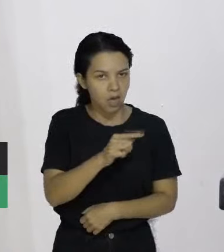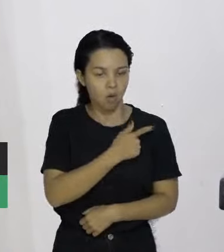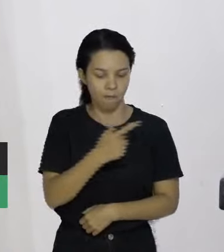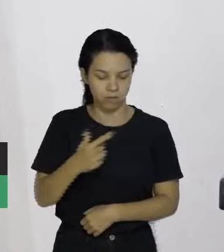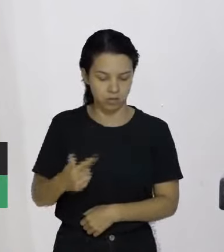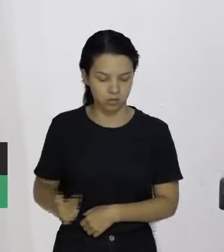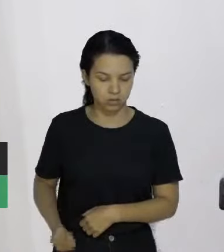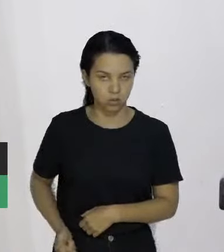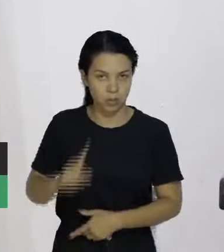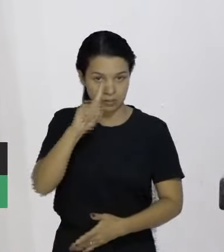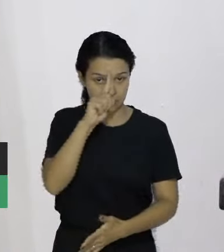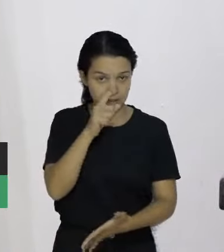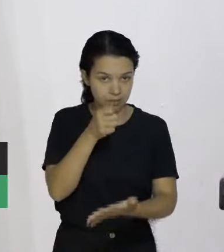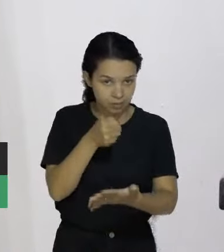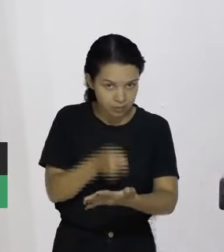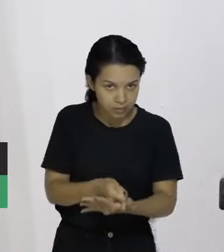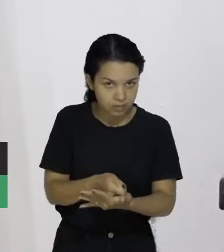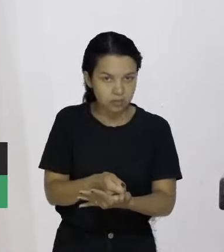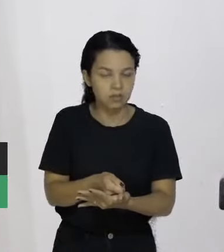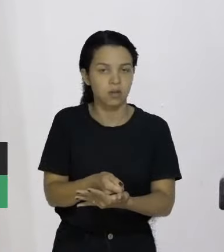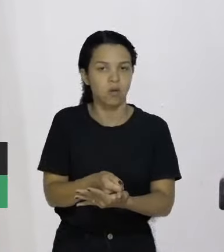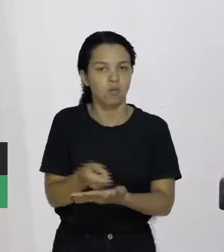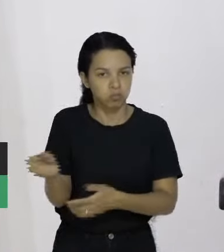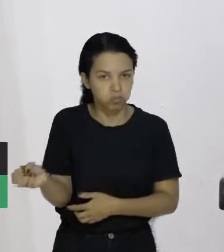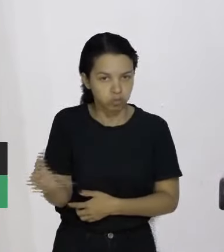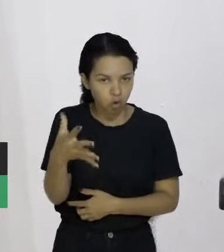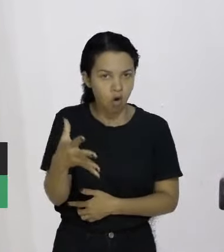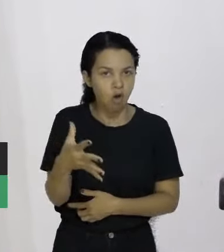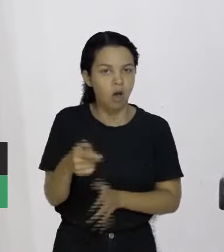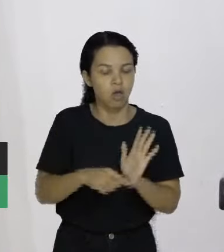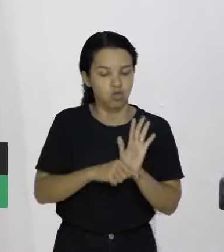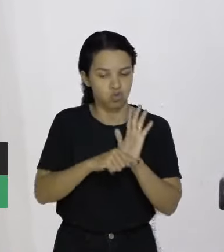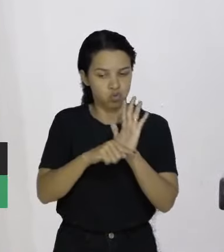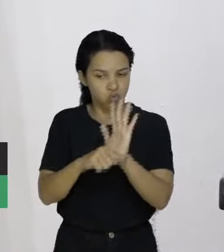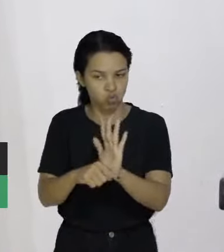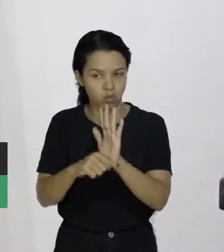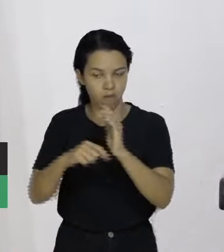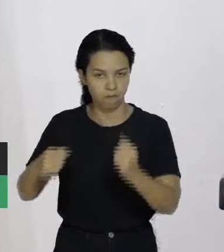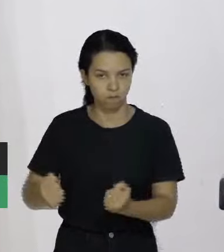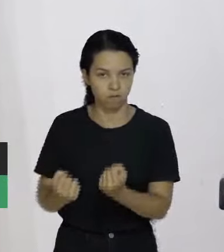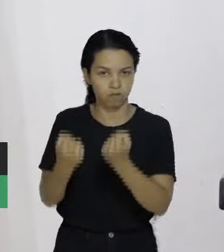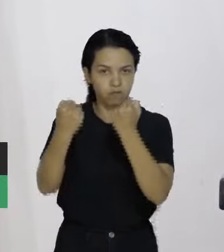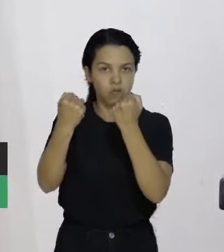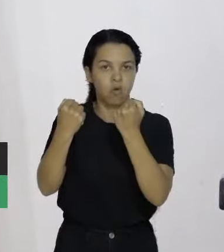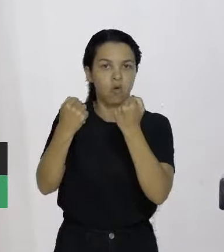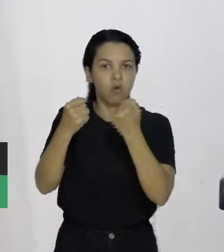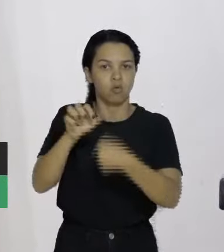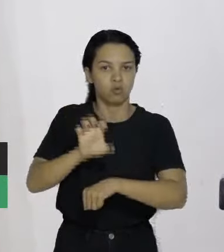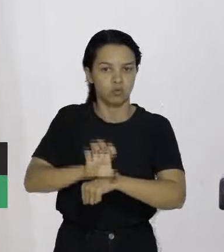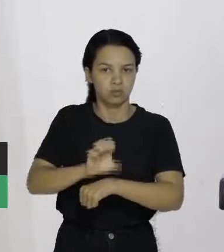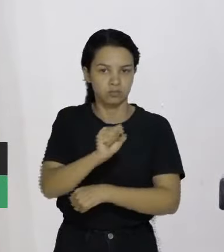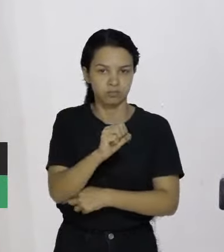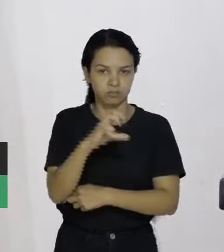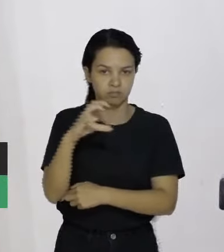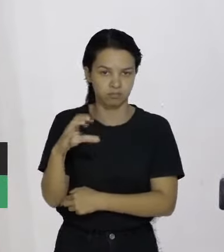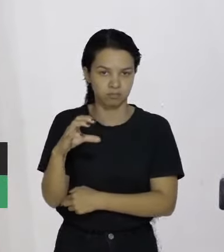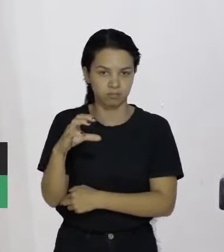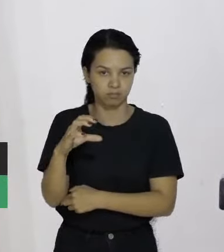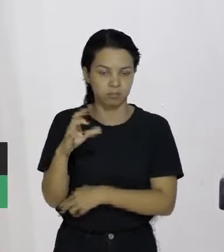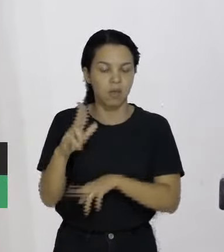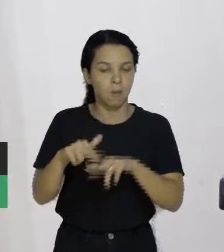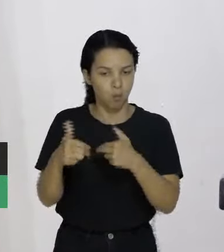fortalecer ainda mais O Magnífico Estado de Santa Catarina portanto Parabéns ao senhor na obra